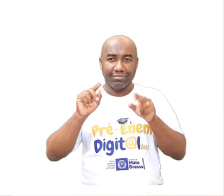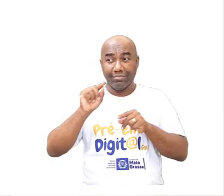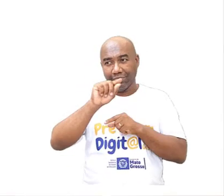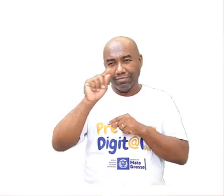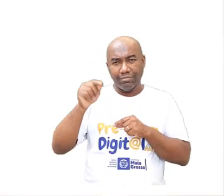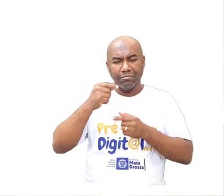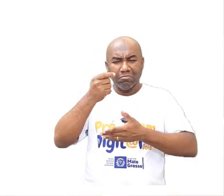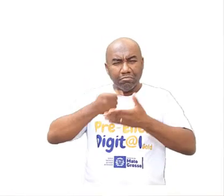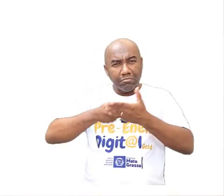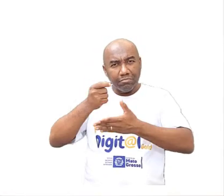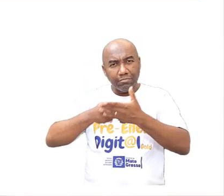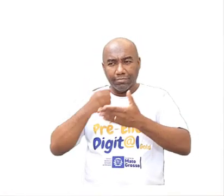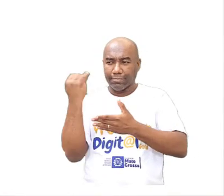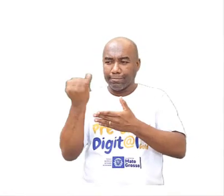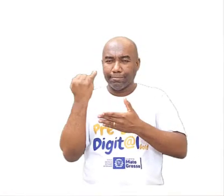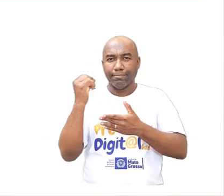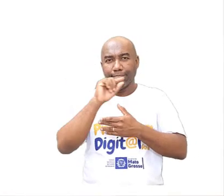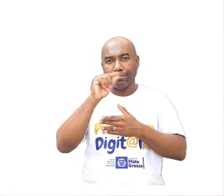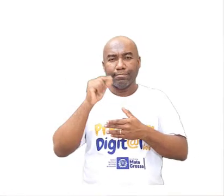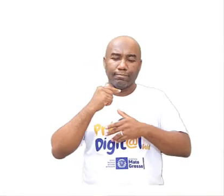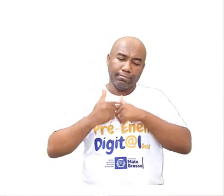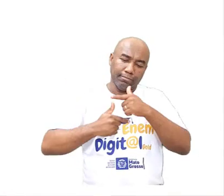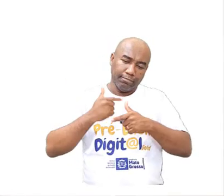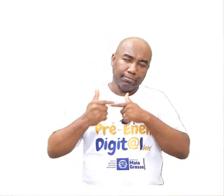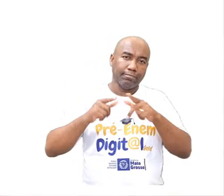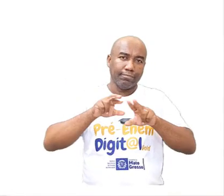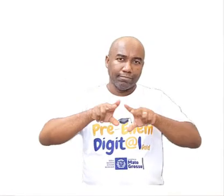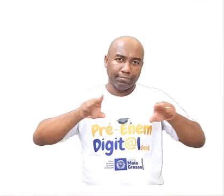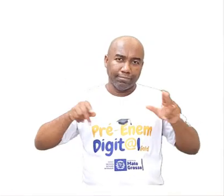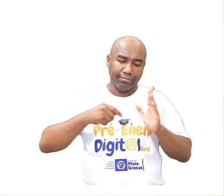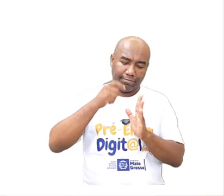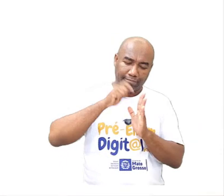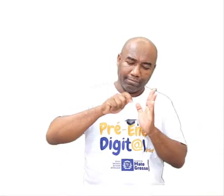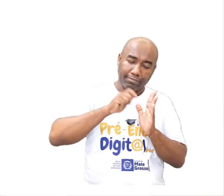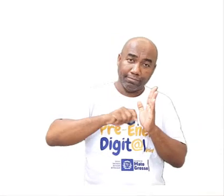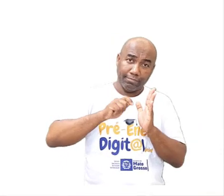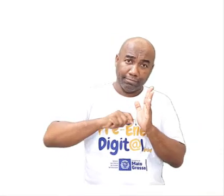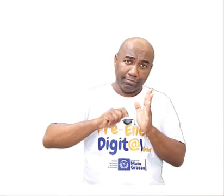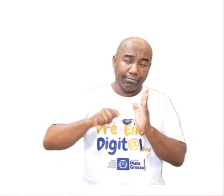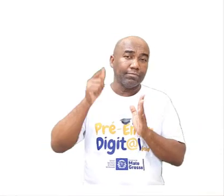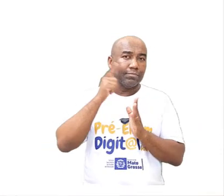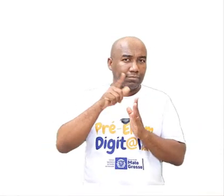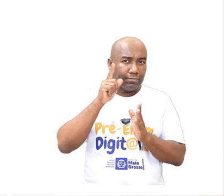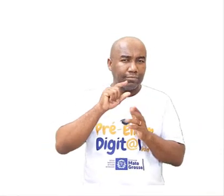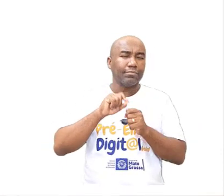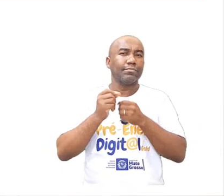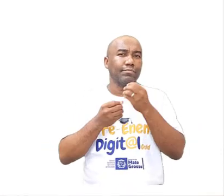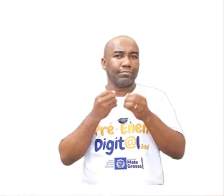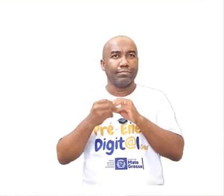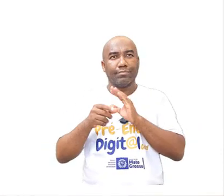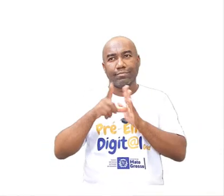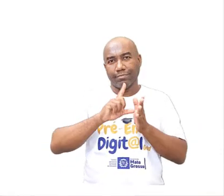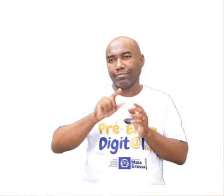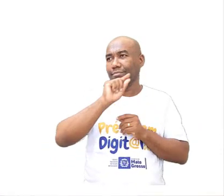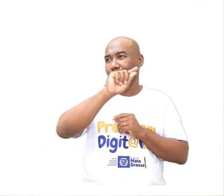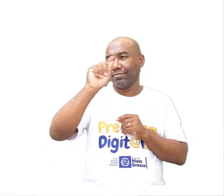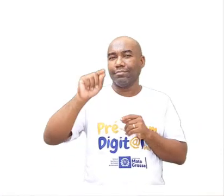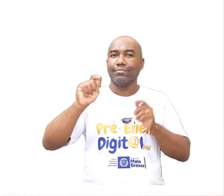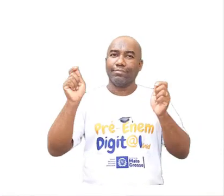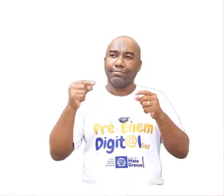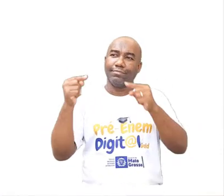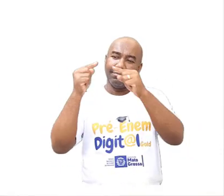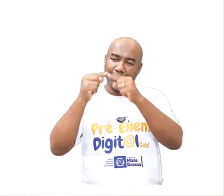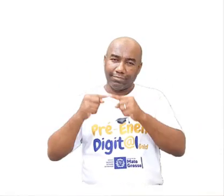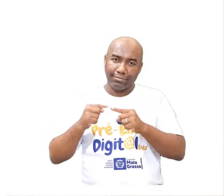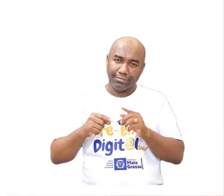ensino. Com proatividade, o papel de deliberar acerca... Então, eu tenho ali, ó, deliberar é